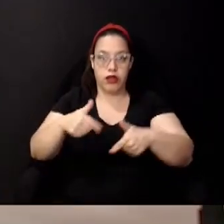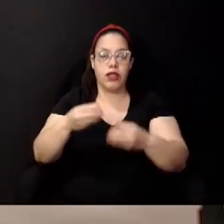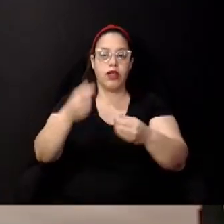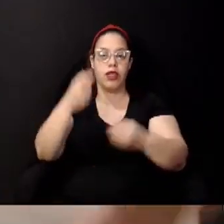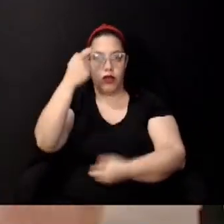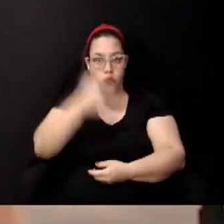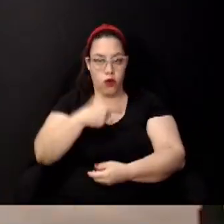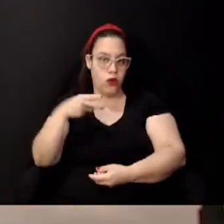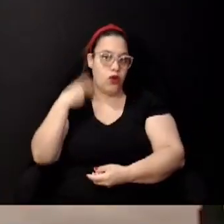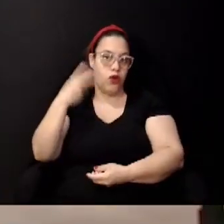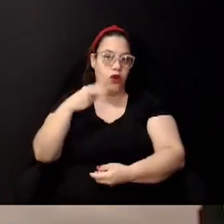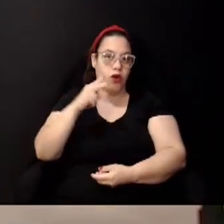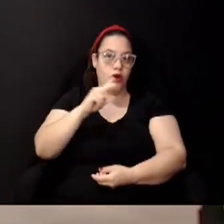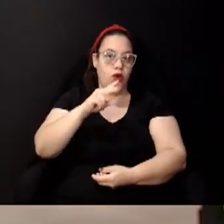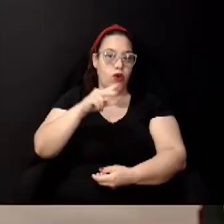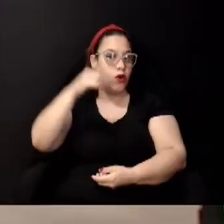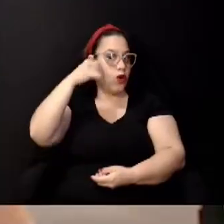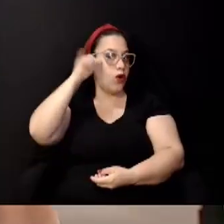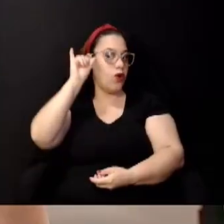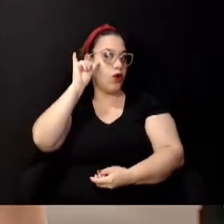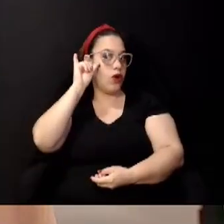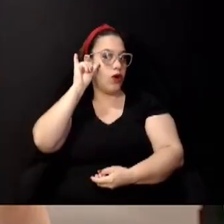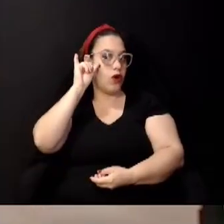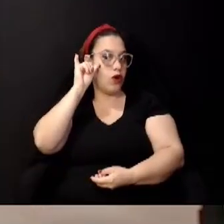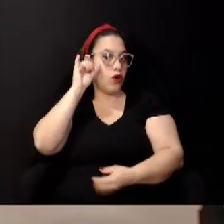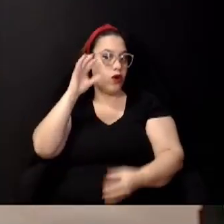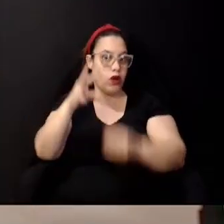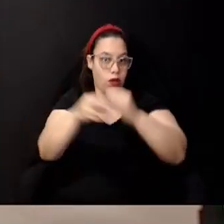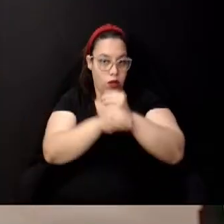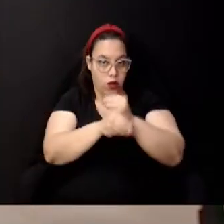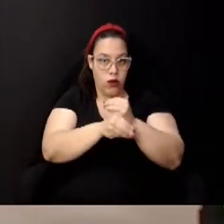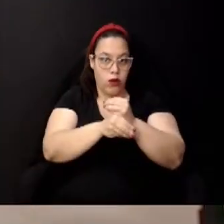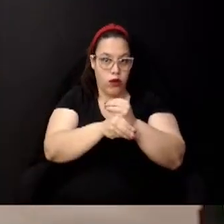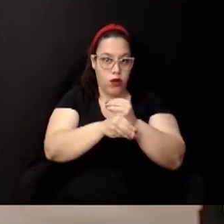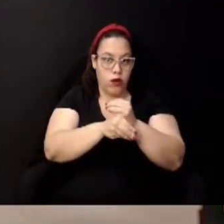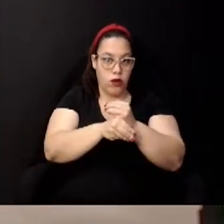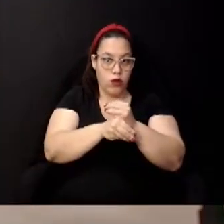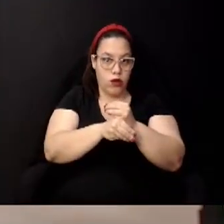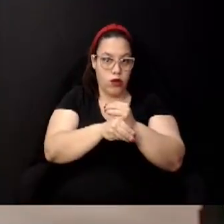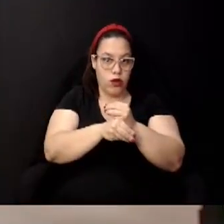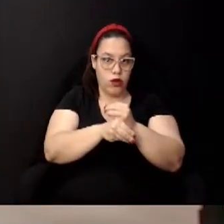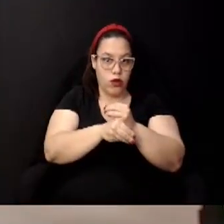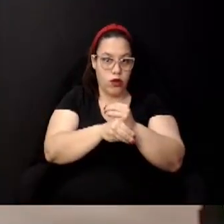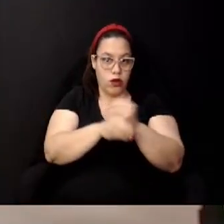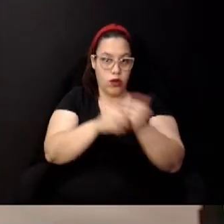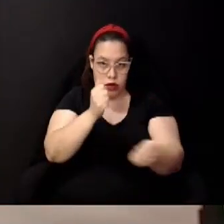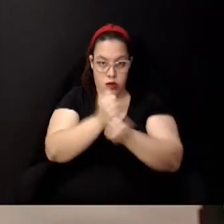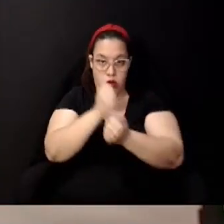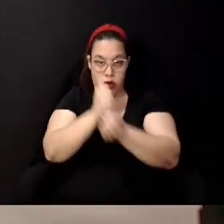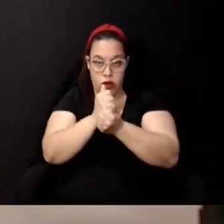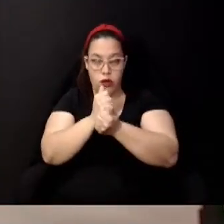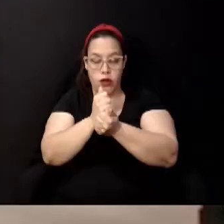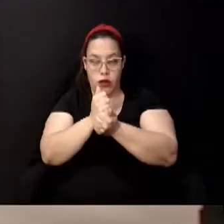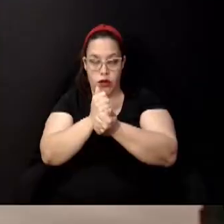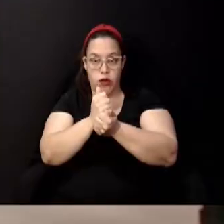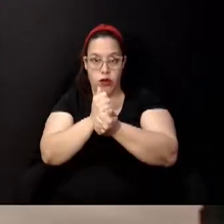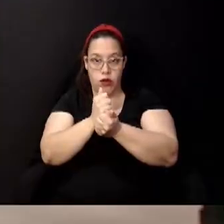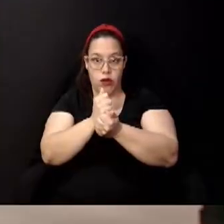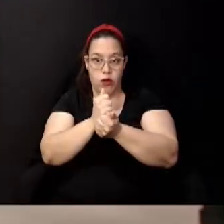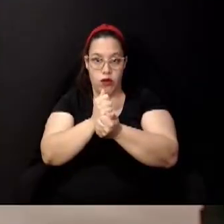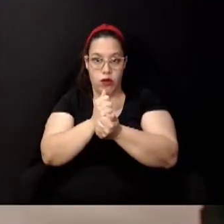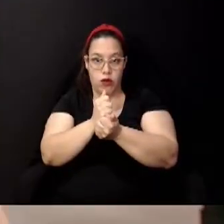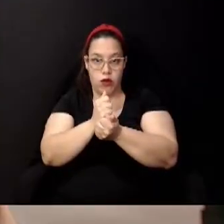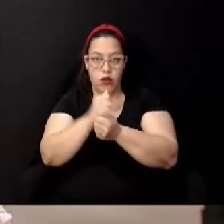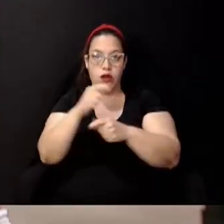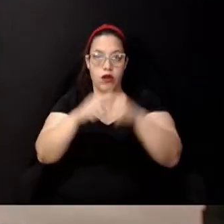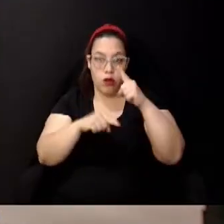Paulo Búfalo também, nós atribuímos emenda parlamentar para dar suporte e compra desses equipamentos para a